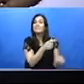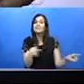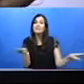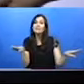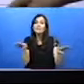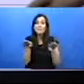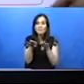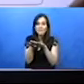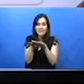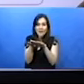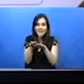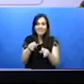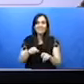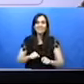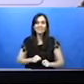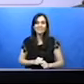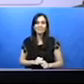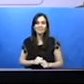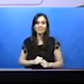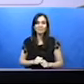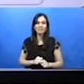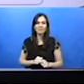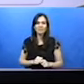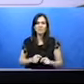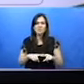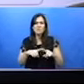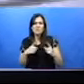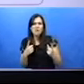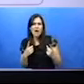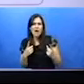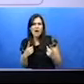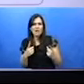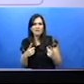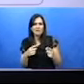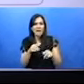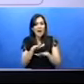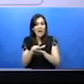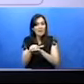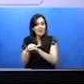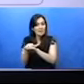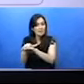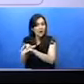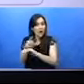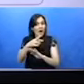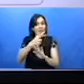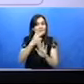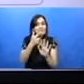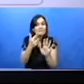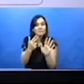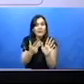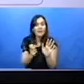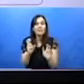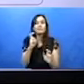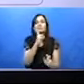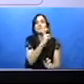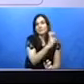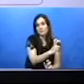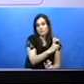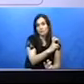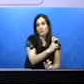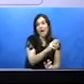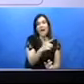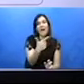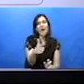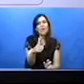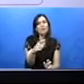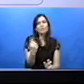1, 2, 3, 4, 5 e 6 com a água viva. Mas tartarugas de espécies, nós só temos 5, onde